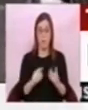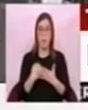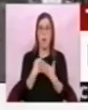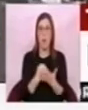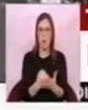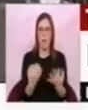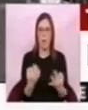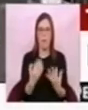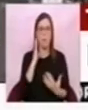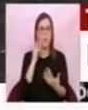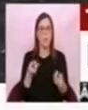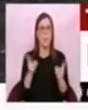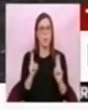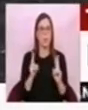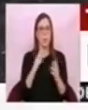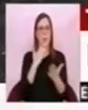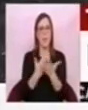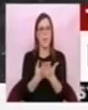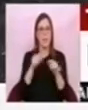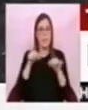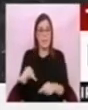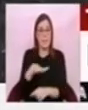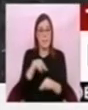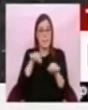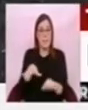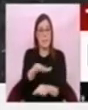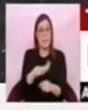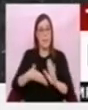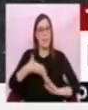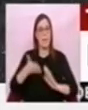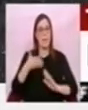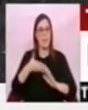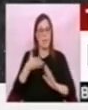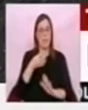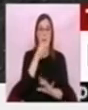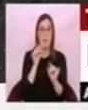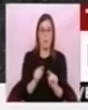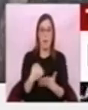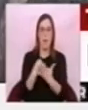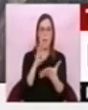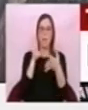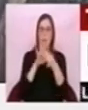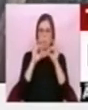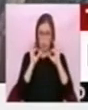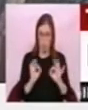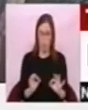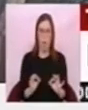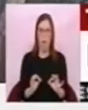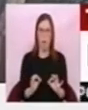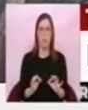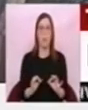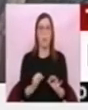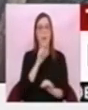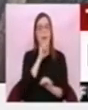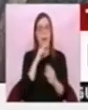apoio que neste momento está disponível para ser prestado nesta situação de emergência que estamos a falar é um apoio adequado e